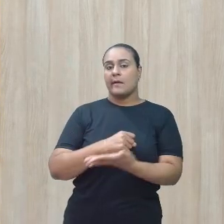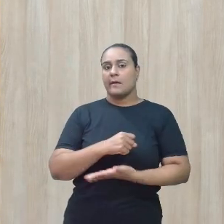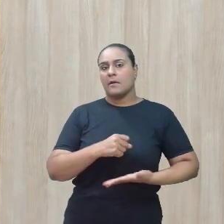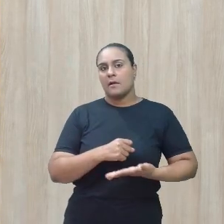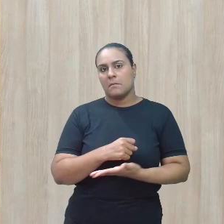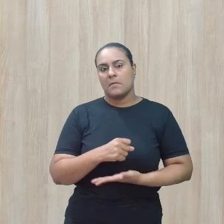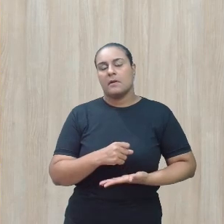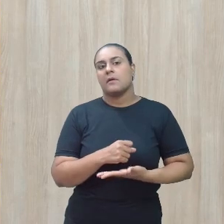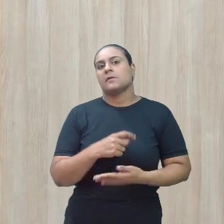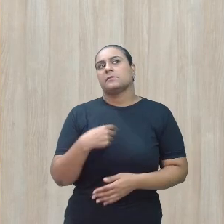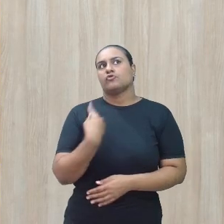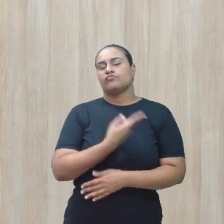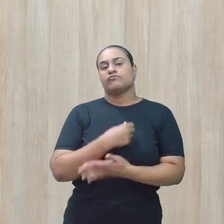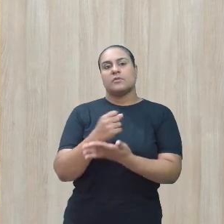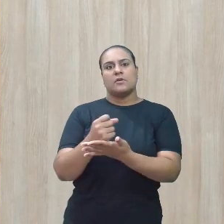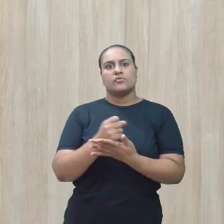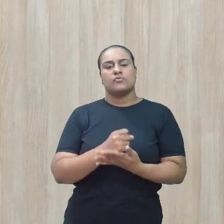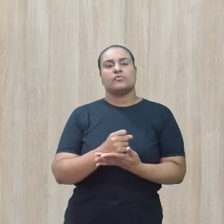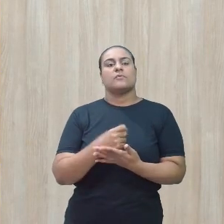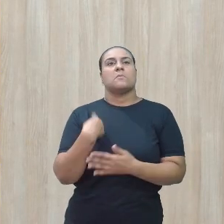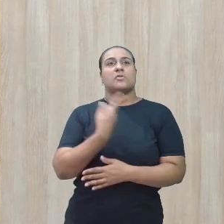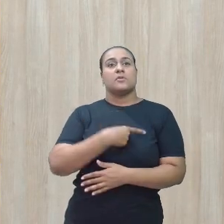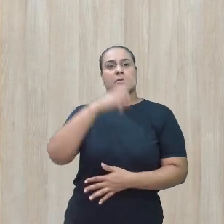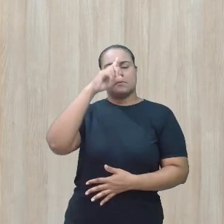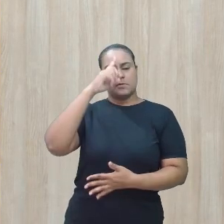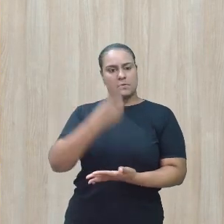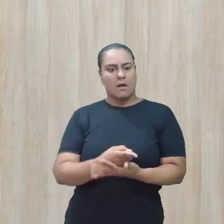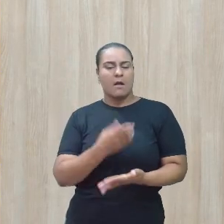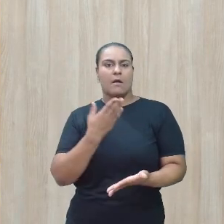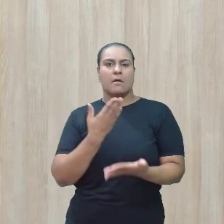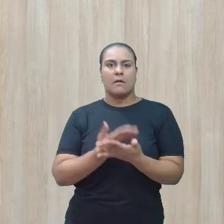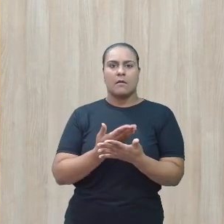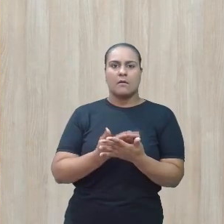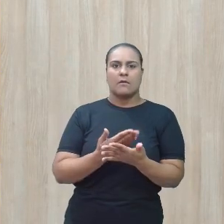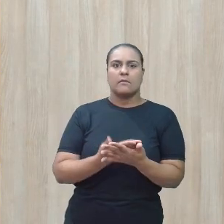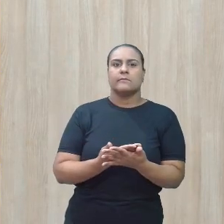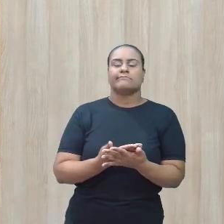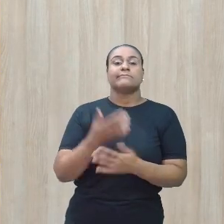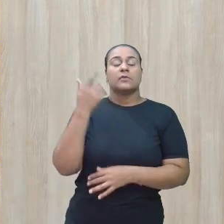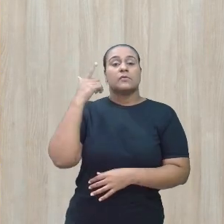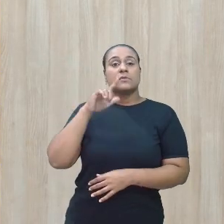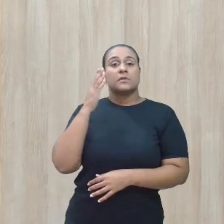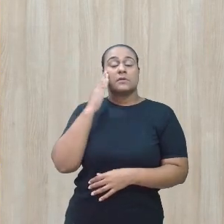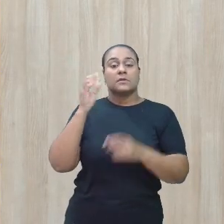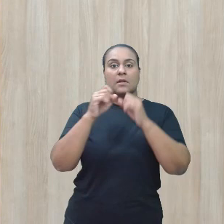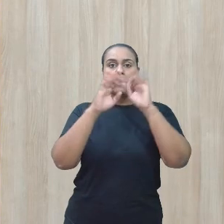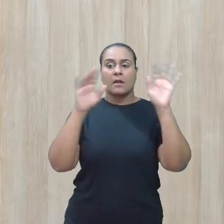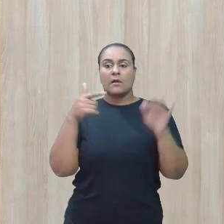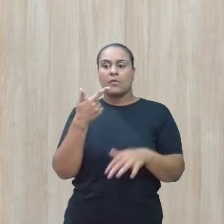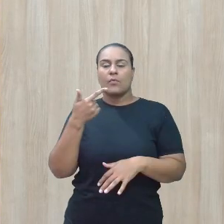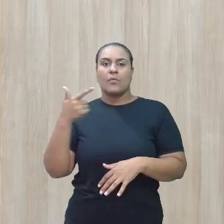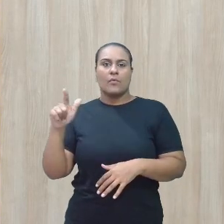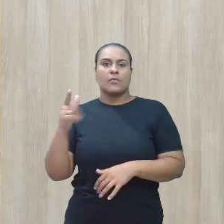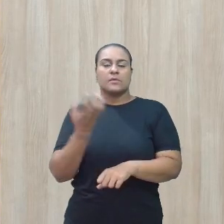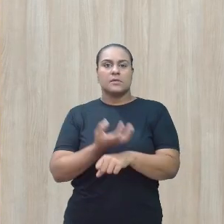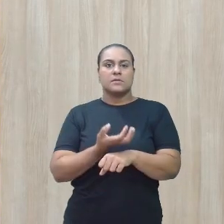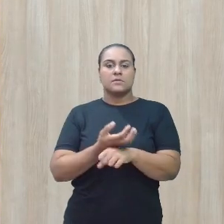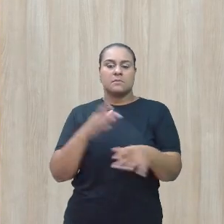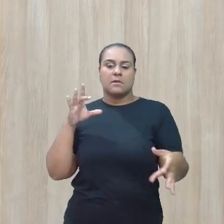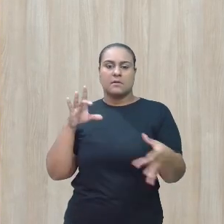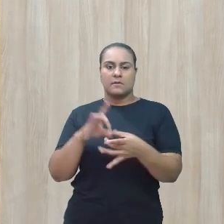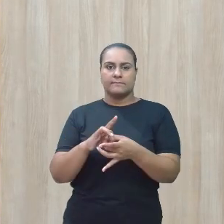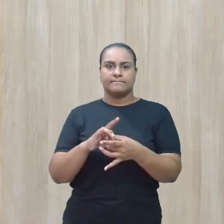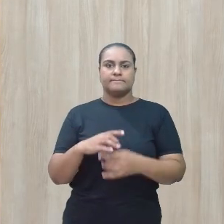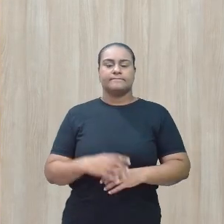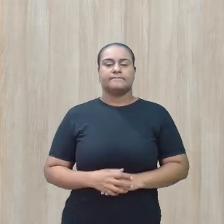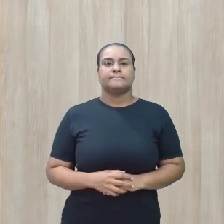ajuda a gente ter decisões, estudos, a gente conseguir entender melhor como as outras disciplinas se comportam, tá?